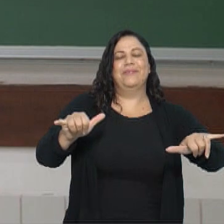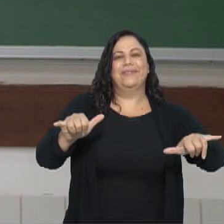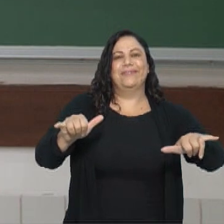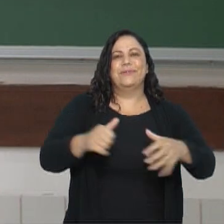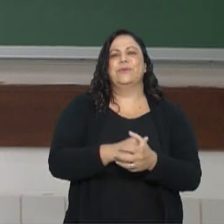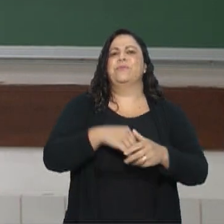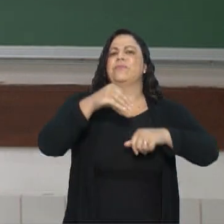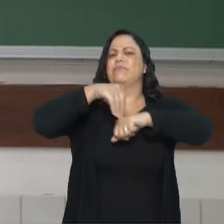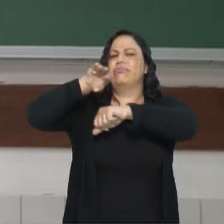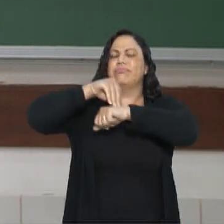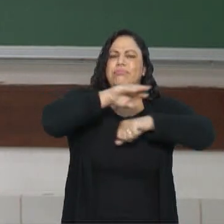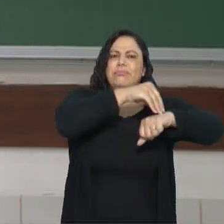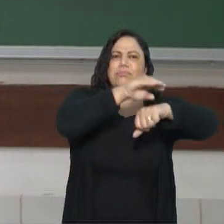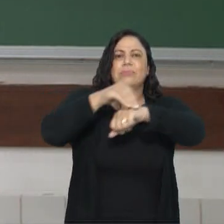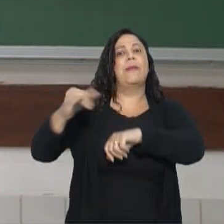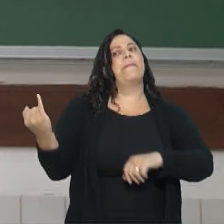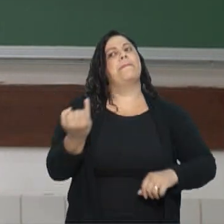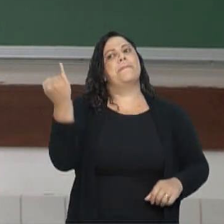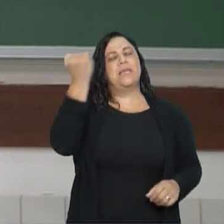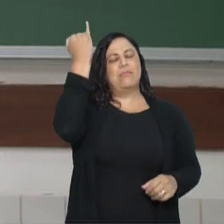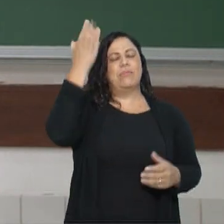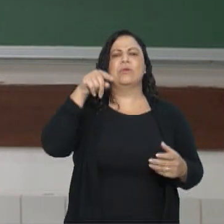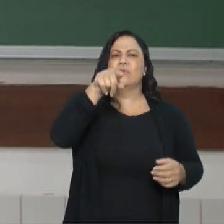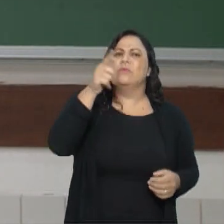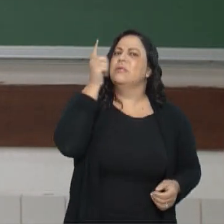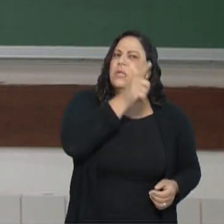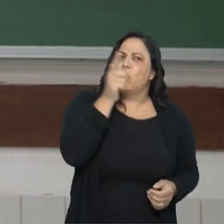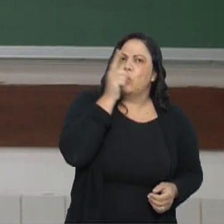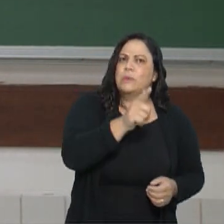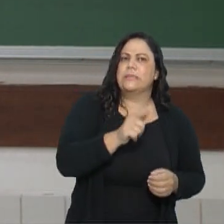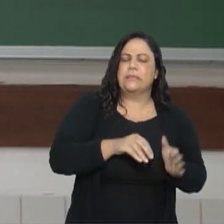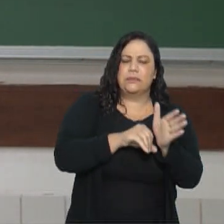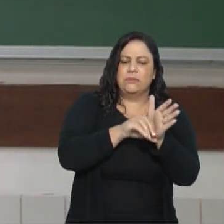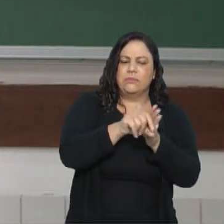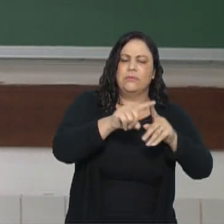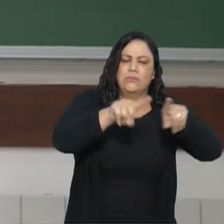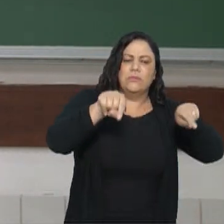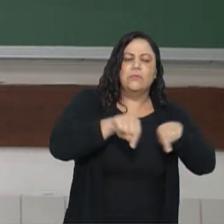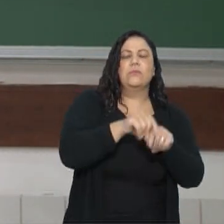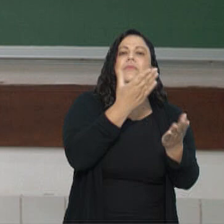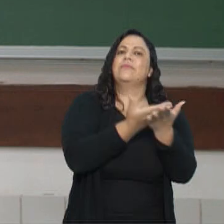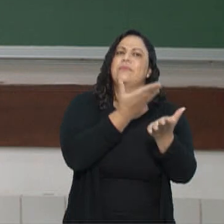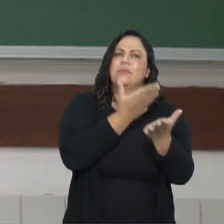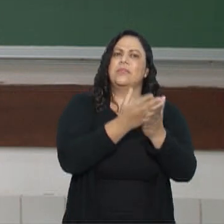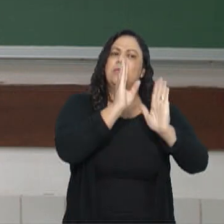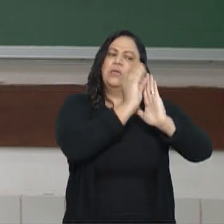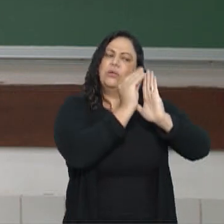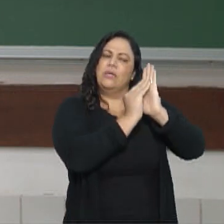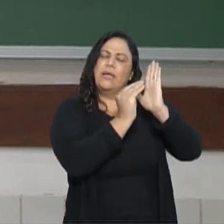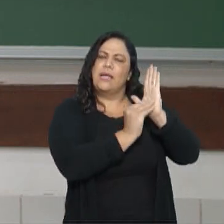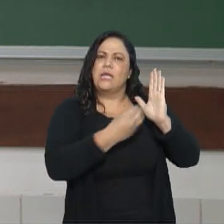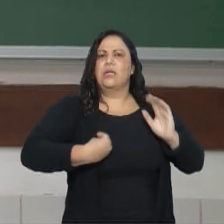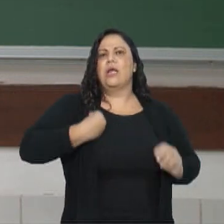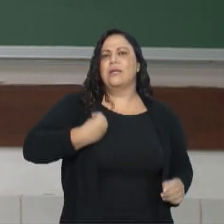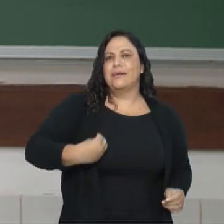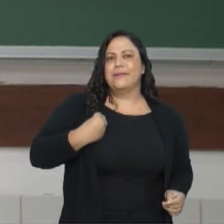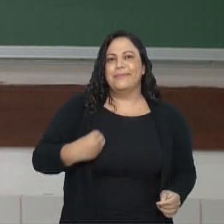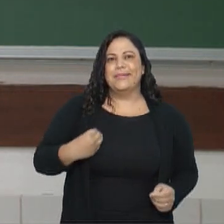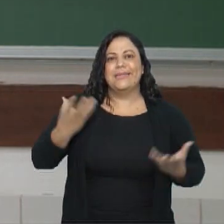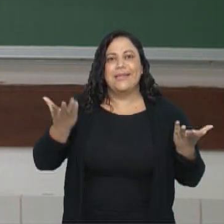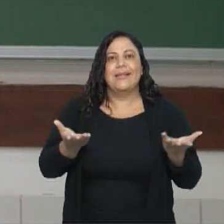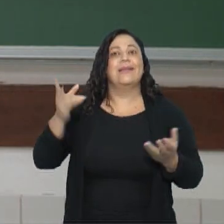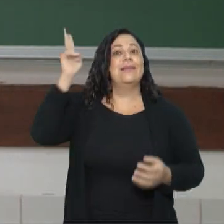recadinho super importante. Você está conseguindo acessar o Classroom? Você está registrando a sua presença?